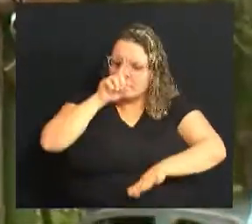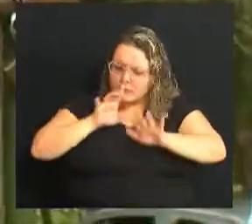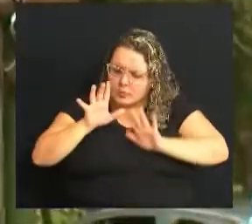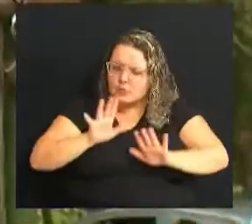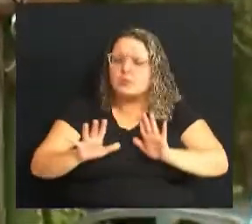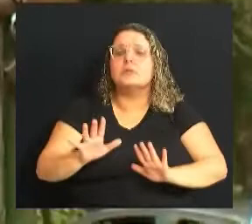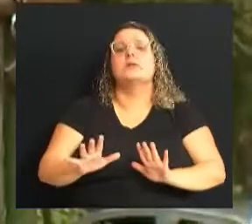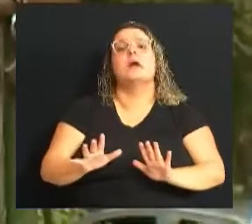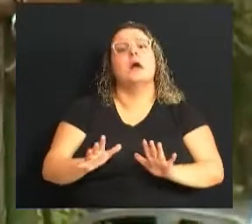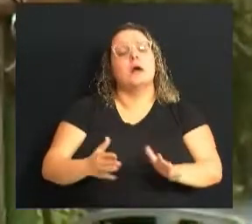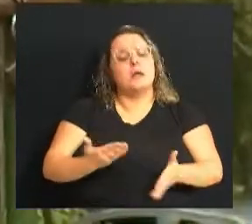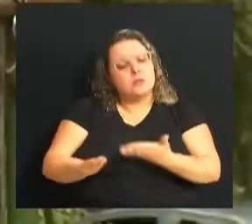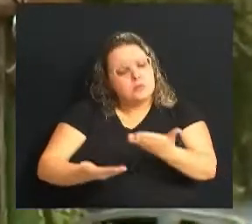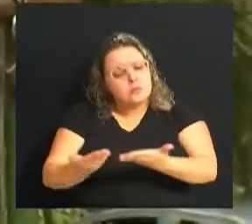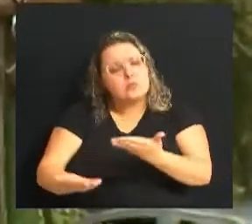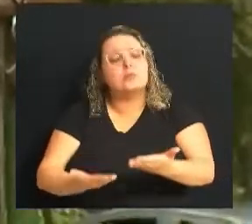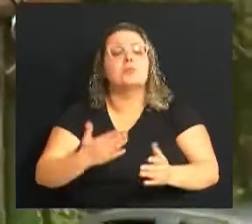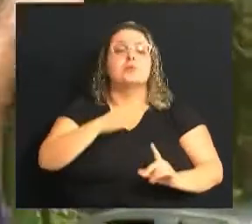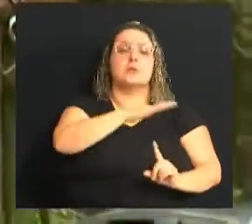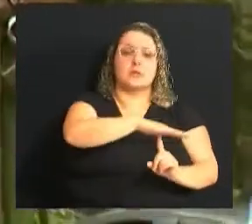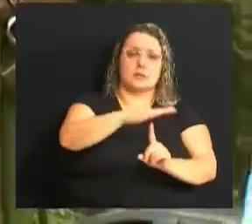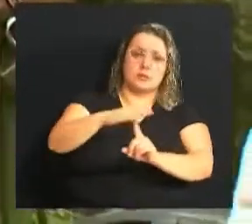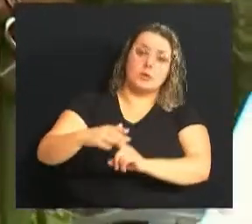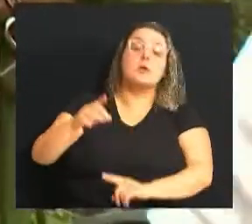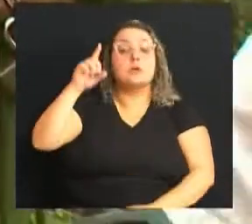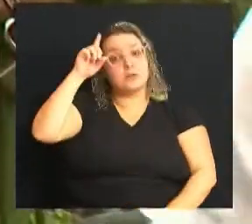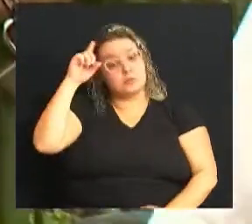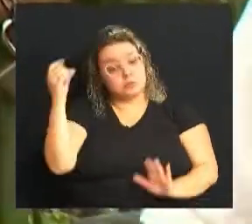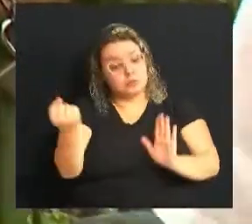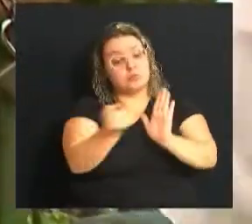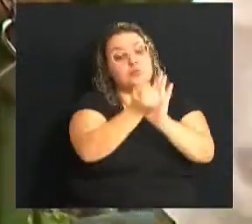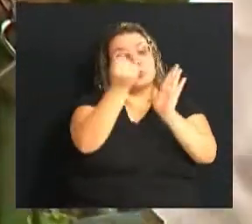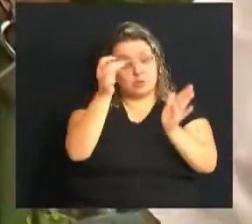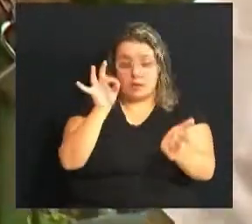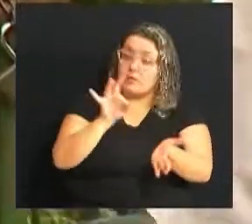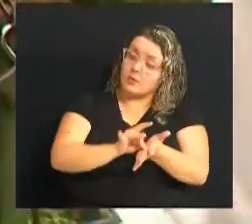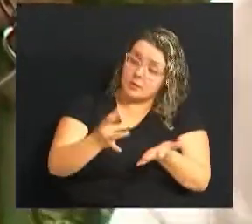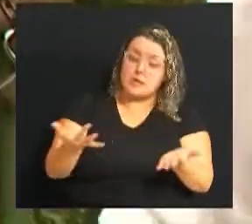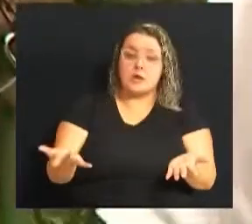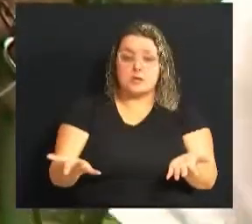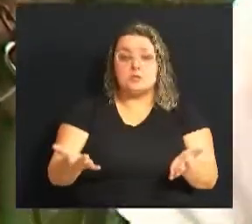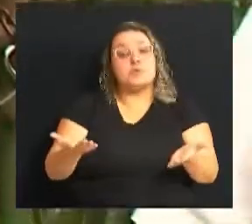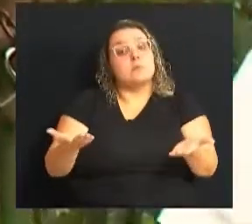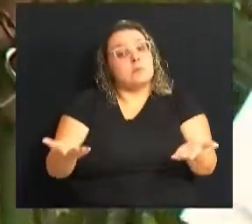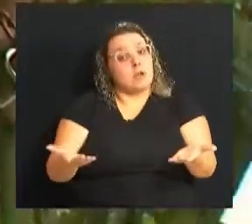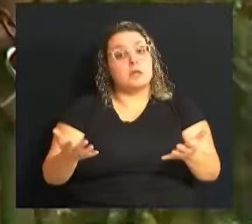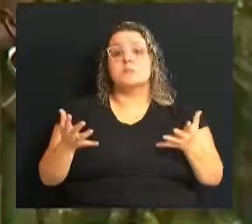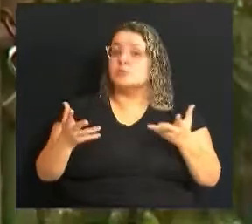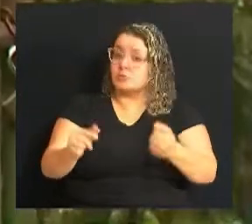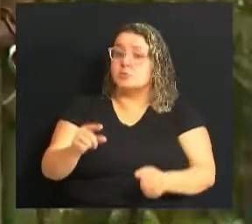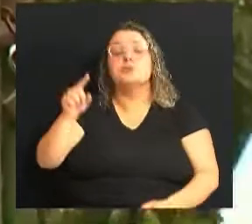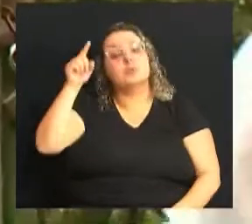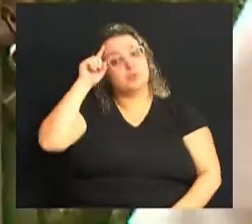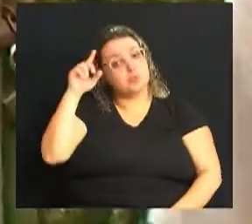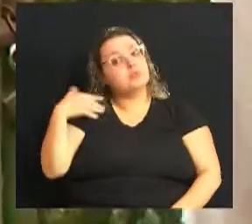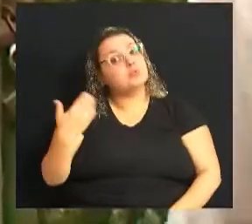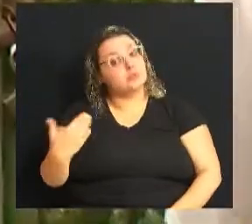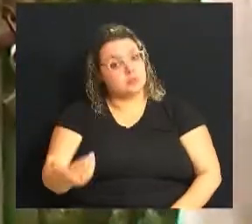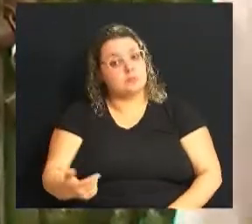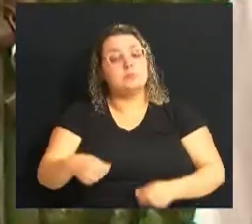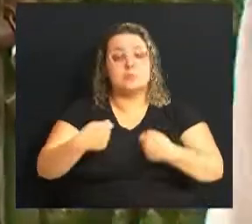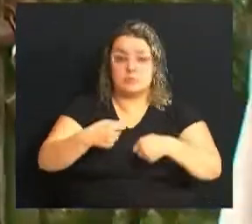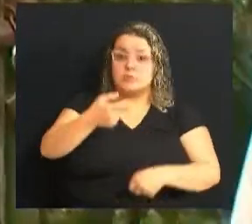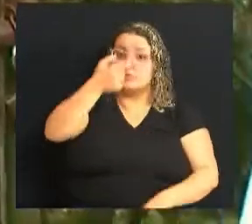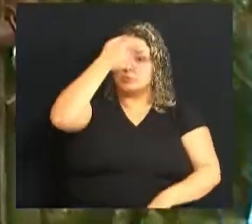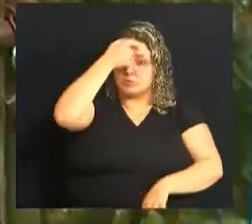meio ambiente. Esse é um dia simbólico, é verdade, mas todos os dias as pessoas têm que ter essa consciência